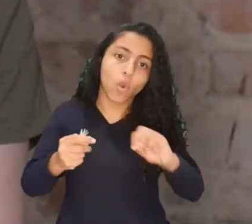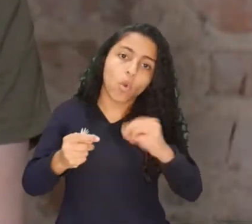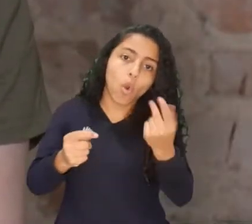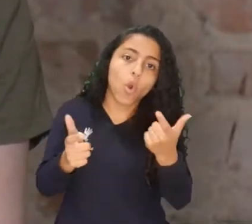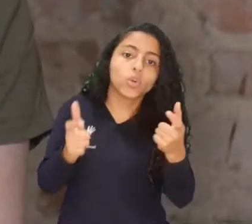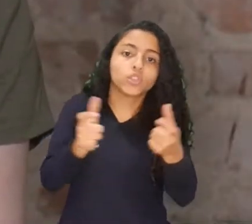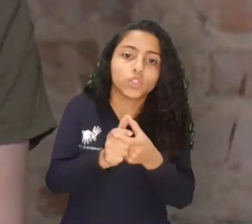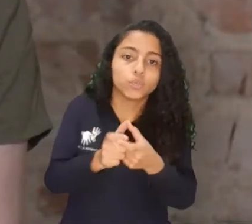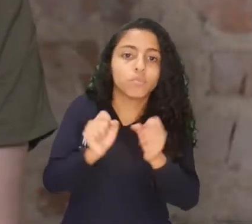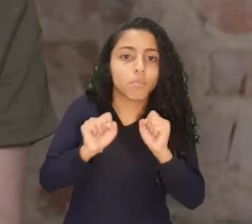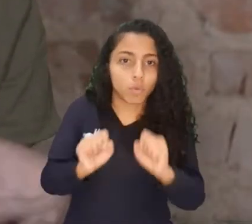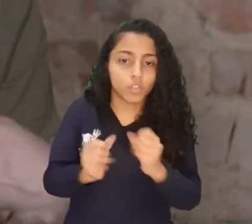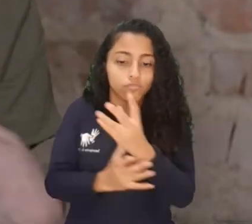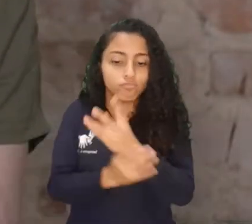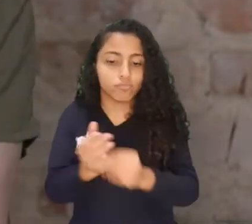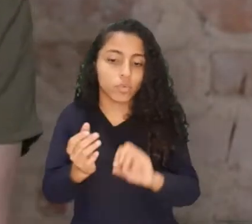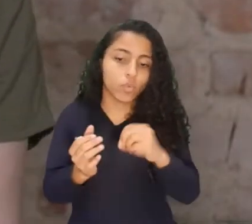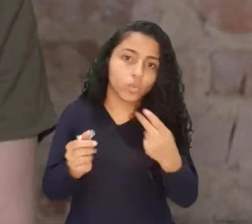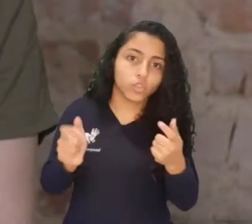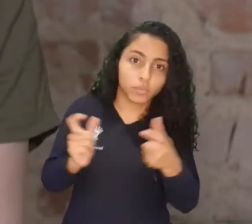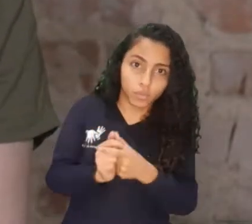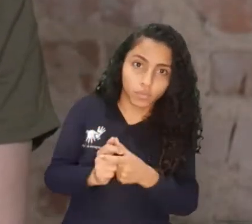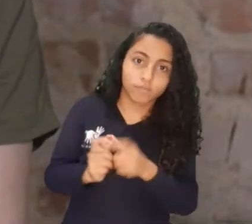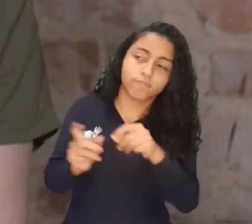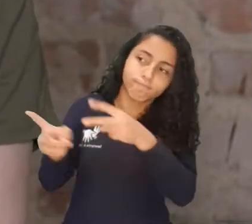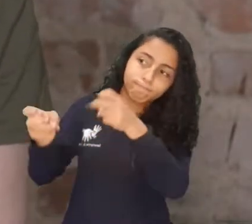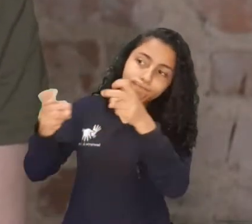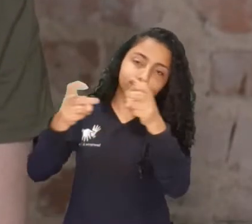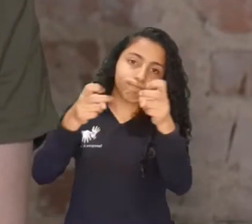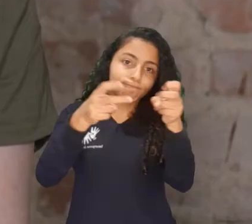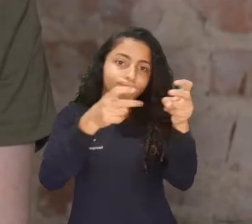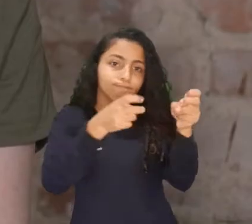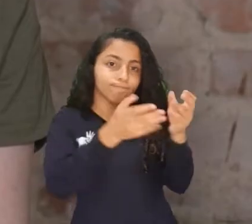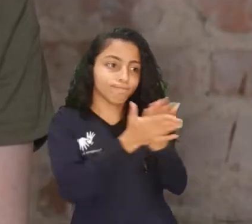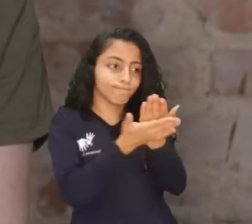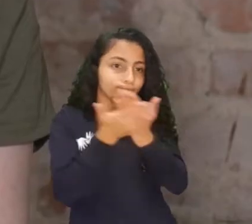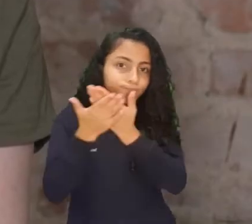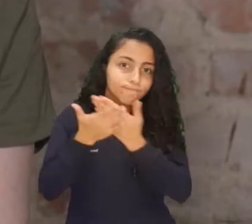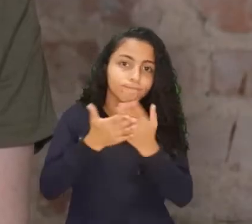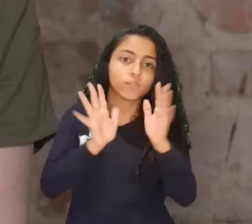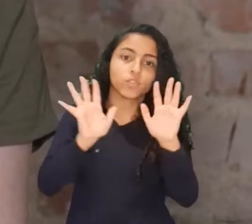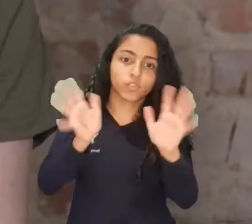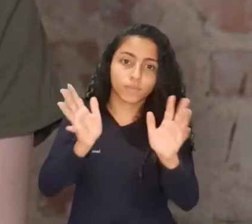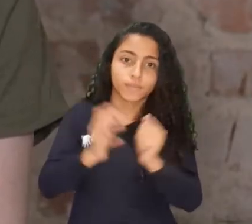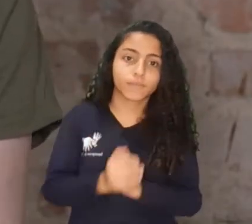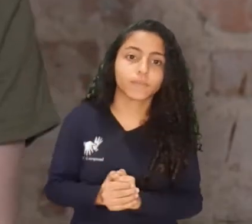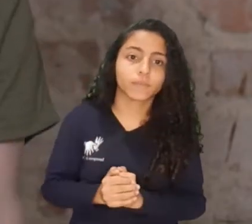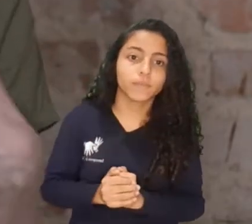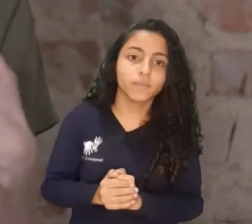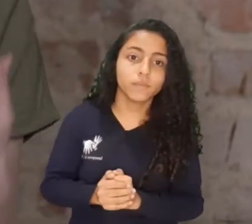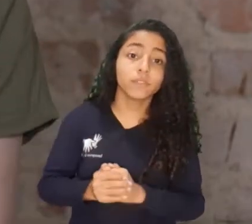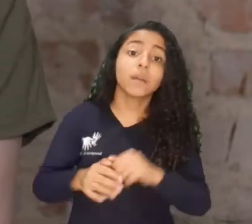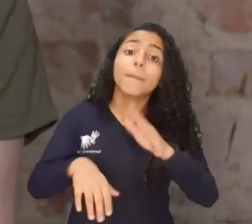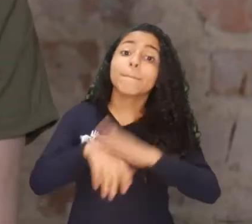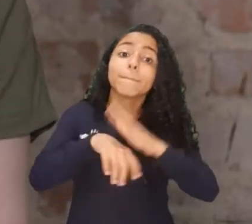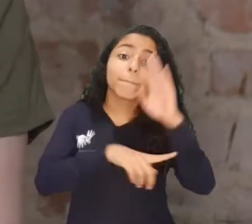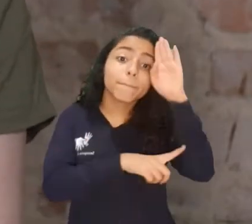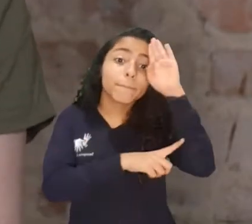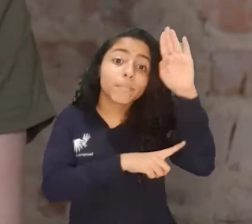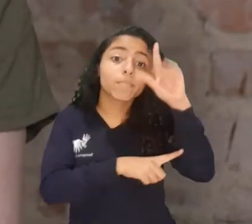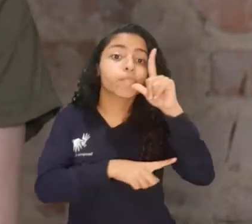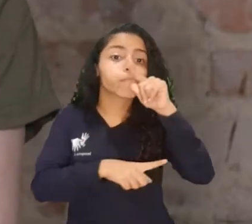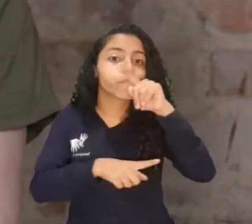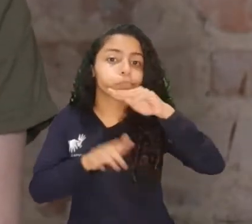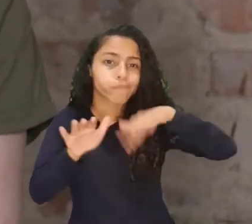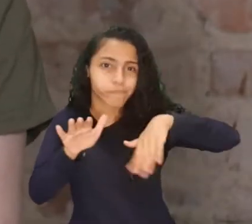sido documentado isso e esses movimentos das espécies são mais documentados no reino marinho, porque a conectividade